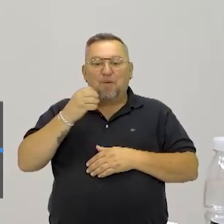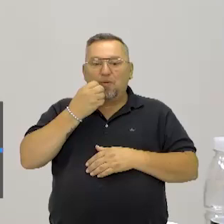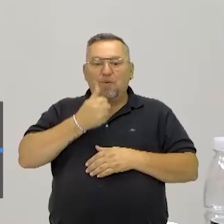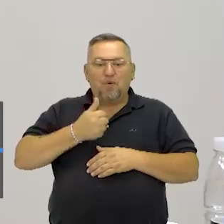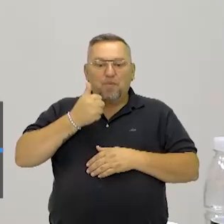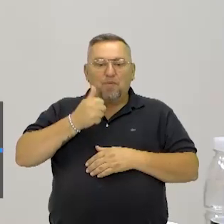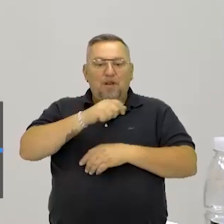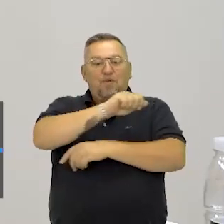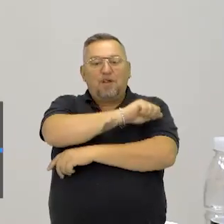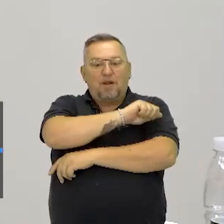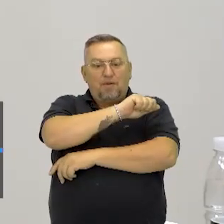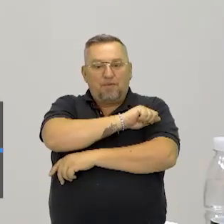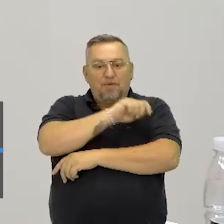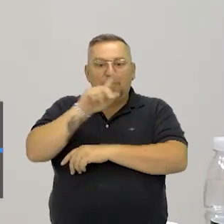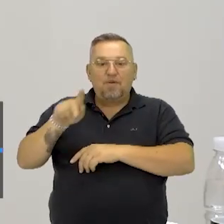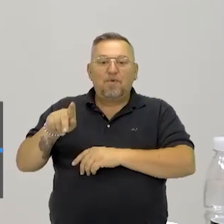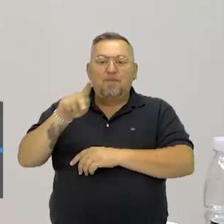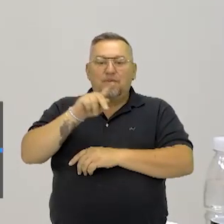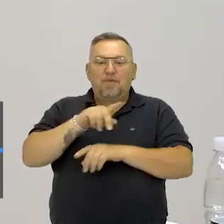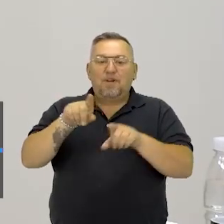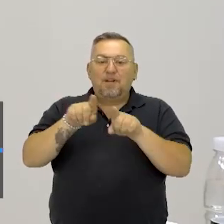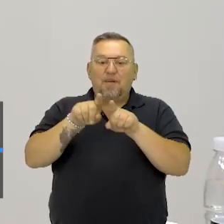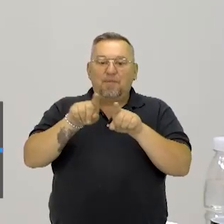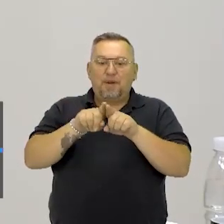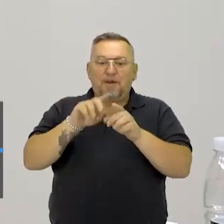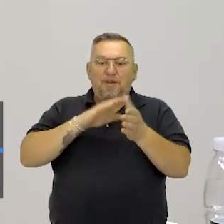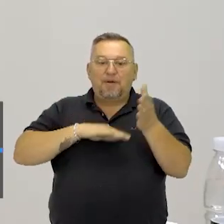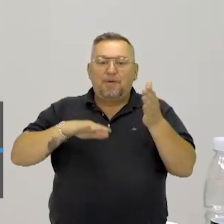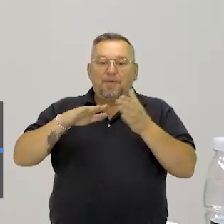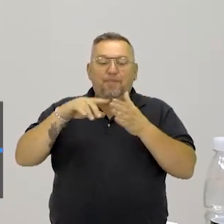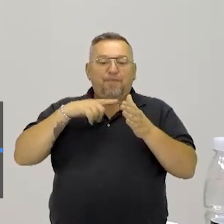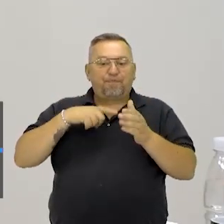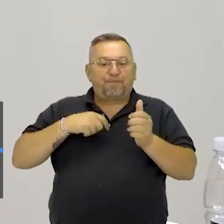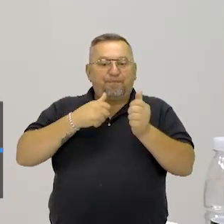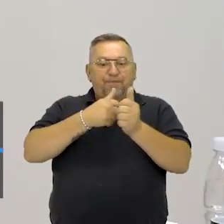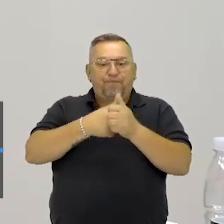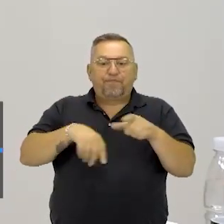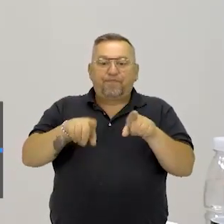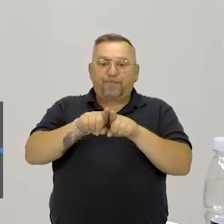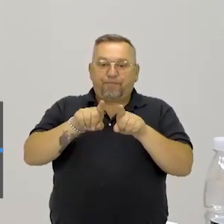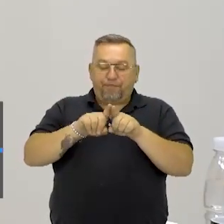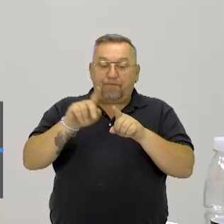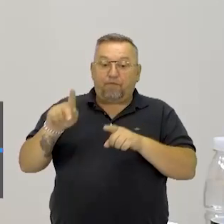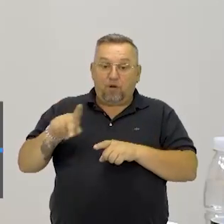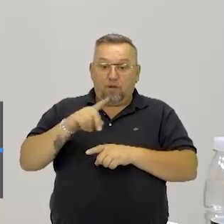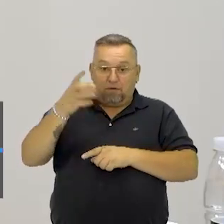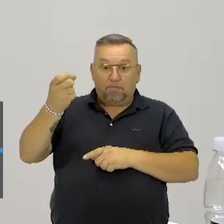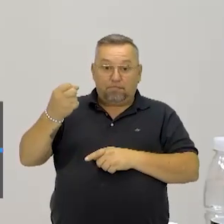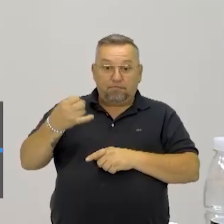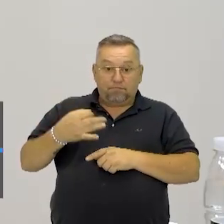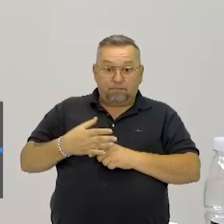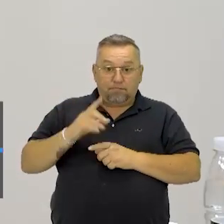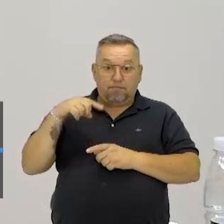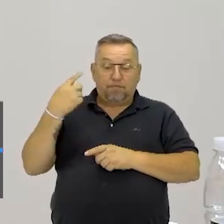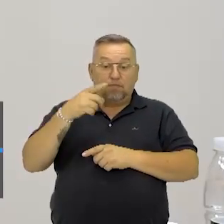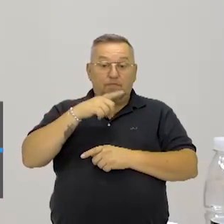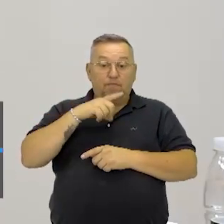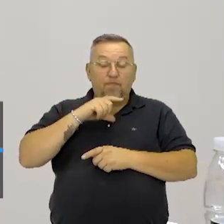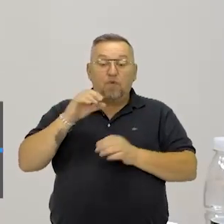Tudo bem, estudante, professores, professoras e todos que nos acompanham. Então, como o professor Mauro mencionou, nós